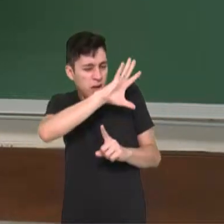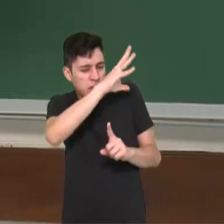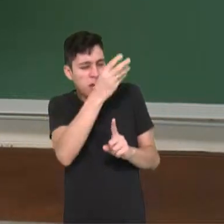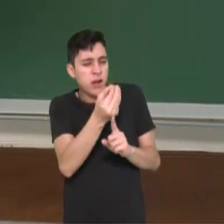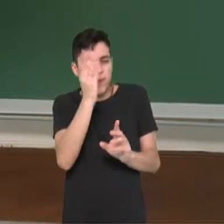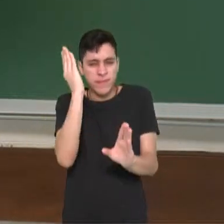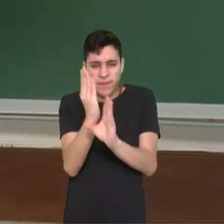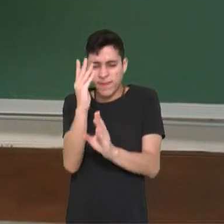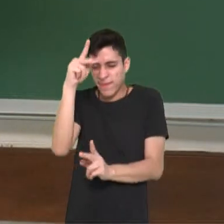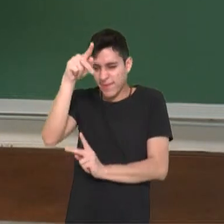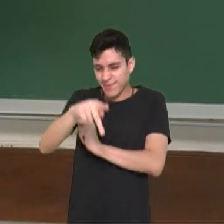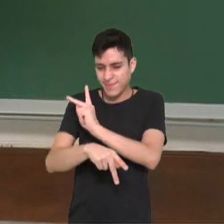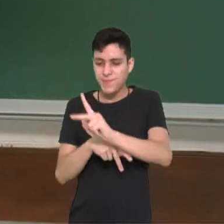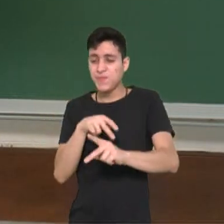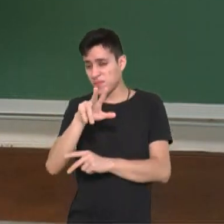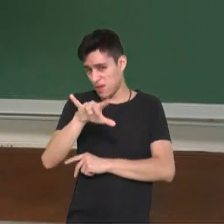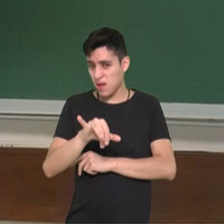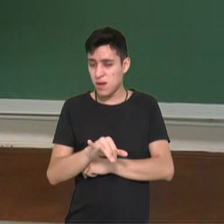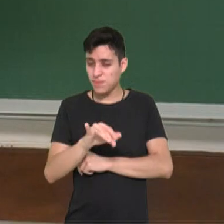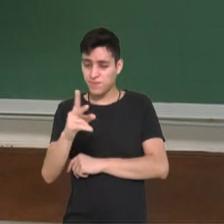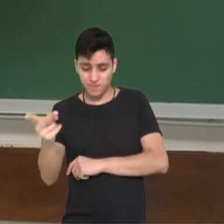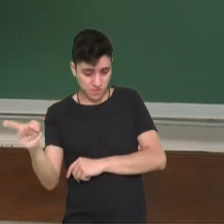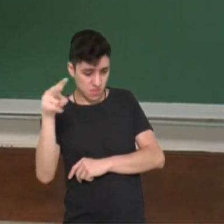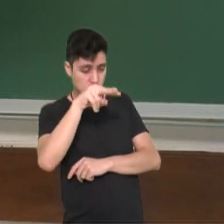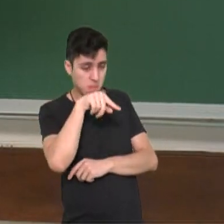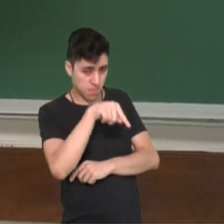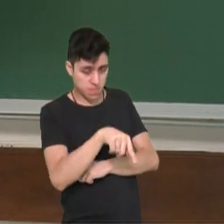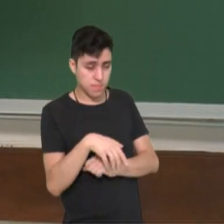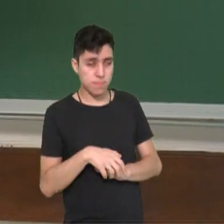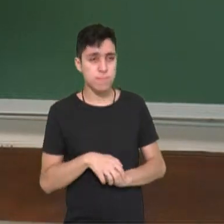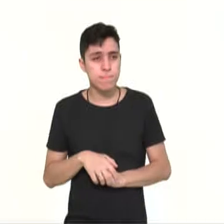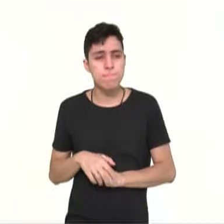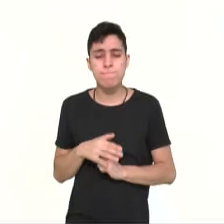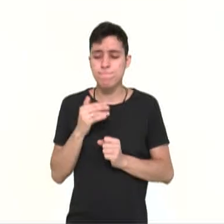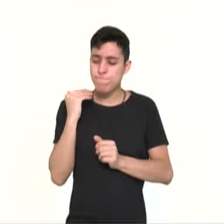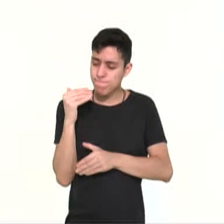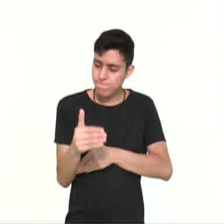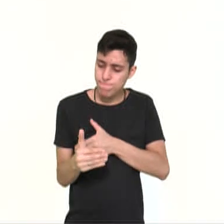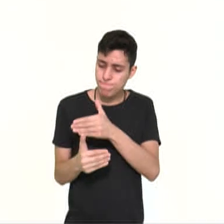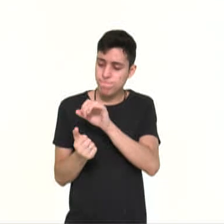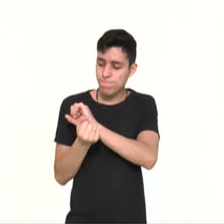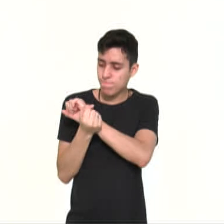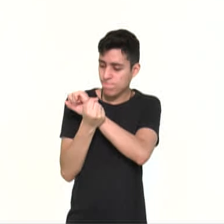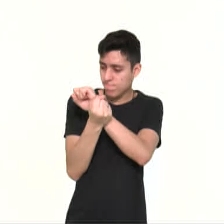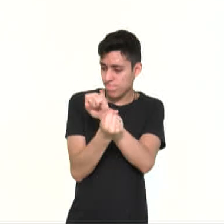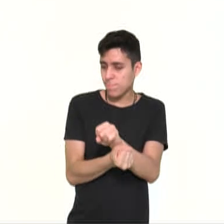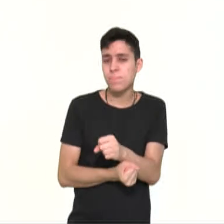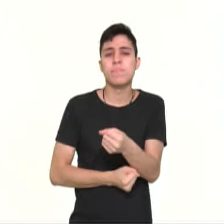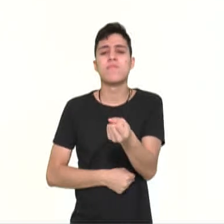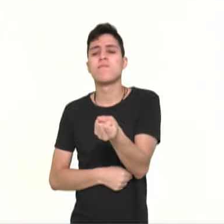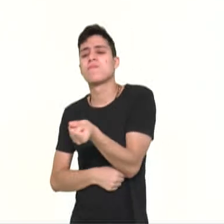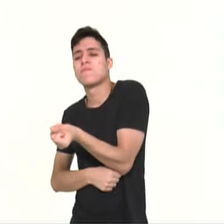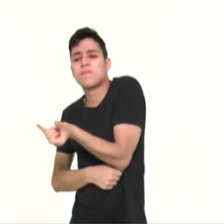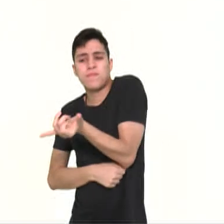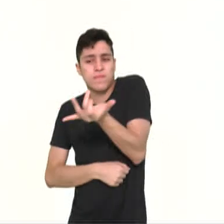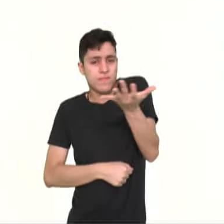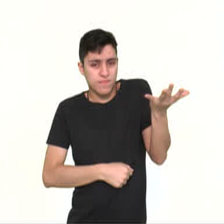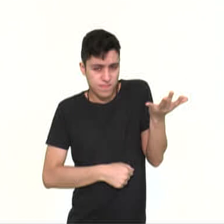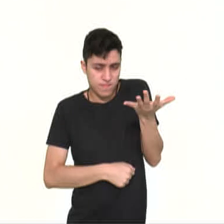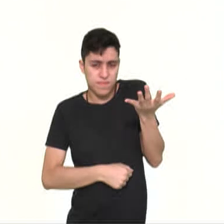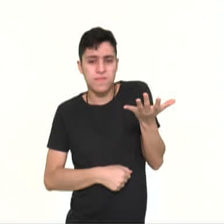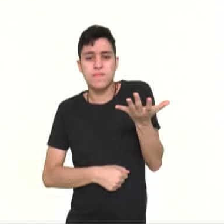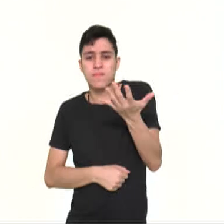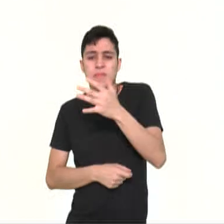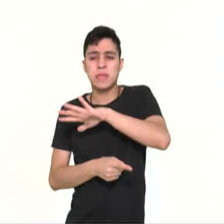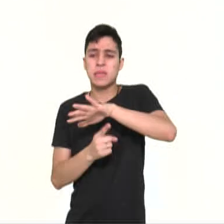essa população que vai vir do Reino do Congo. E ao longo do processo de escravização, muitas da influência